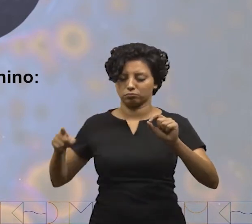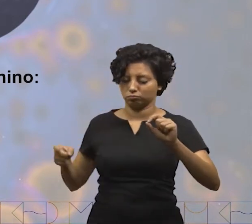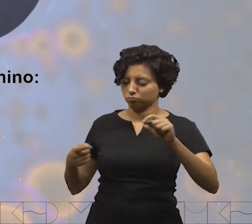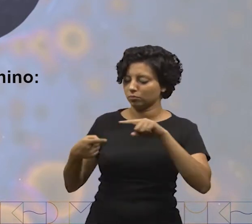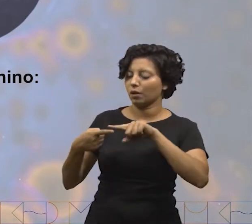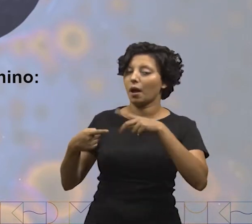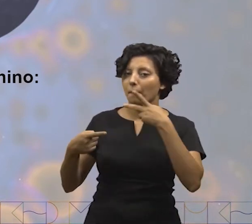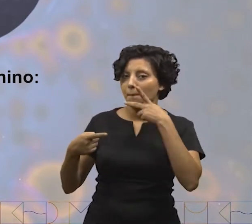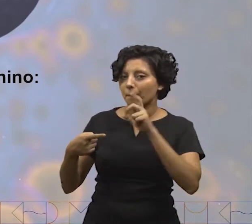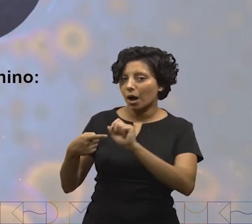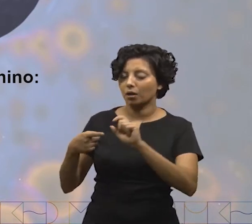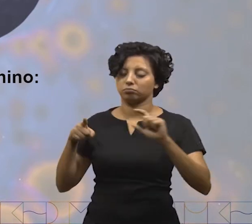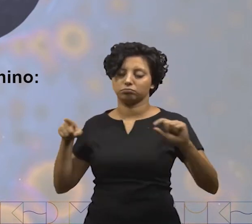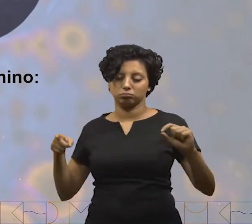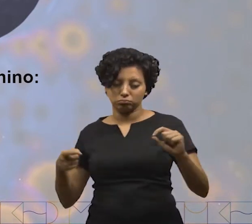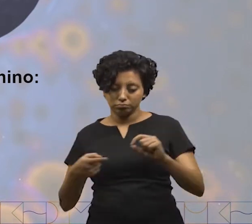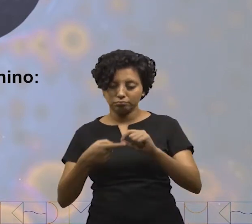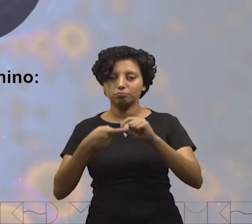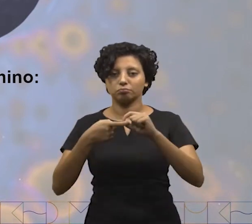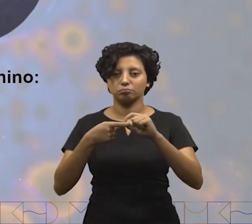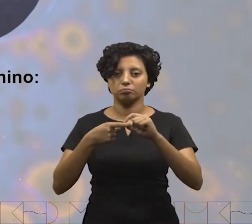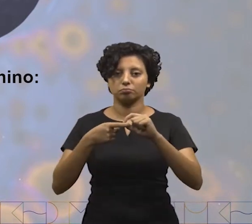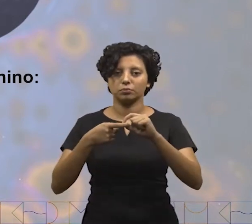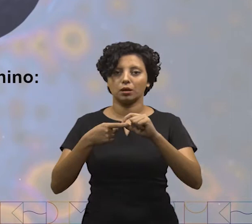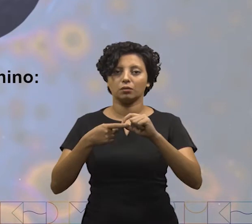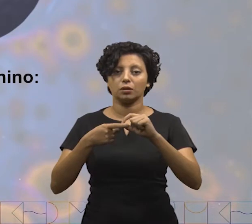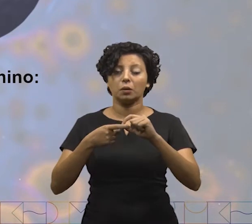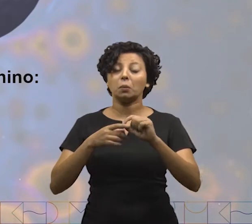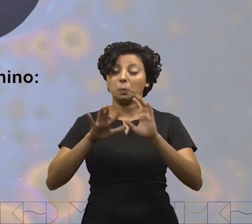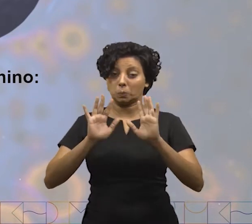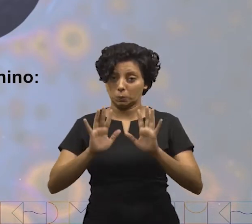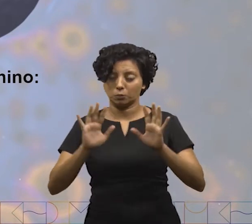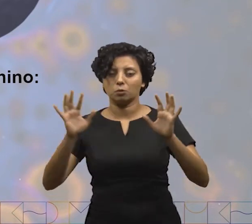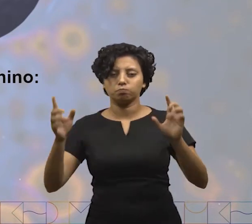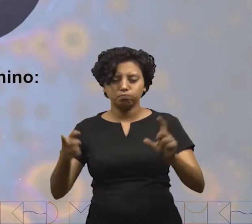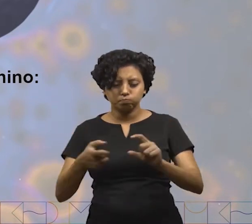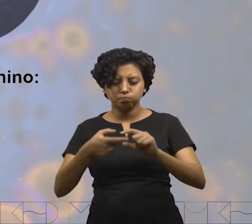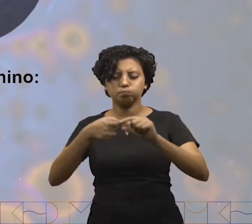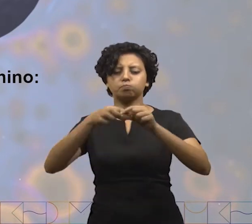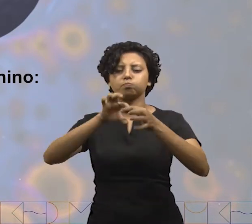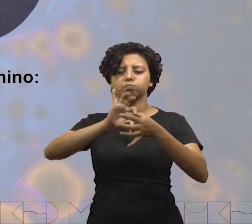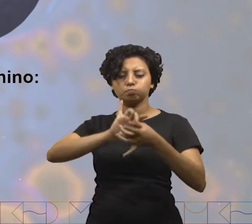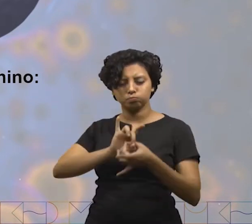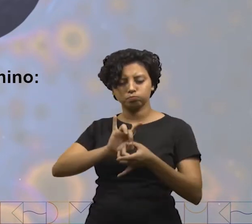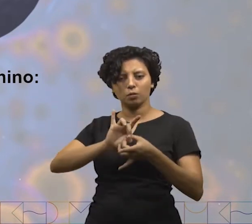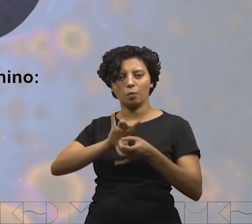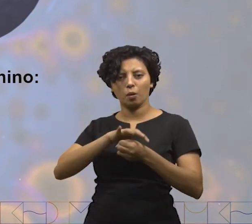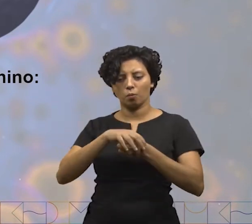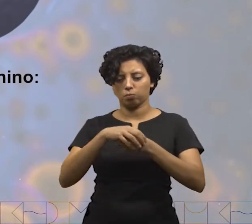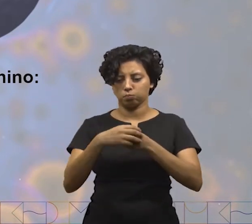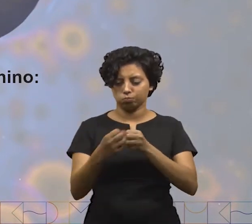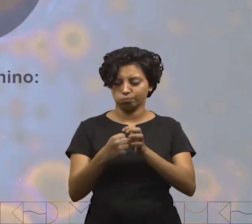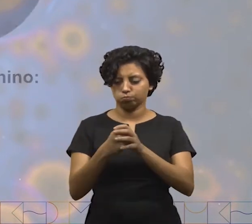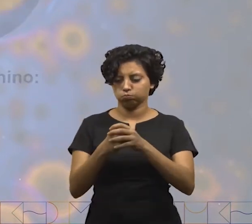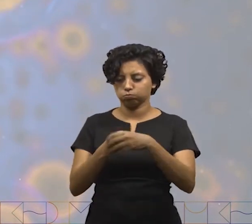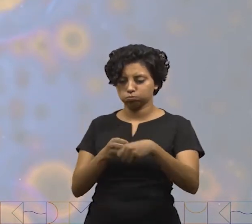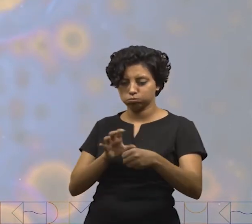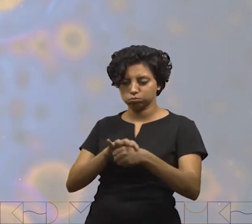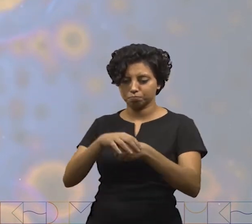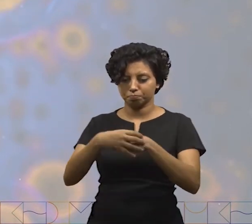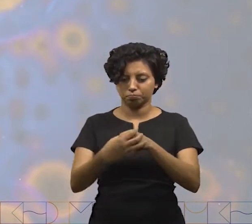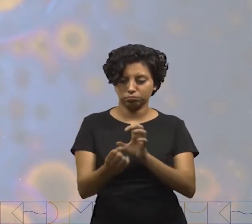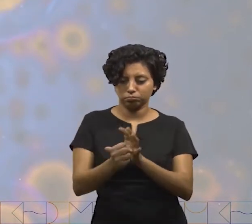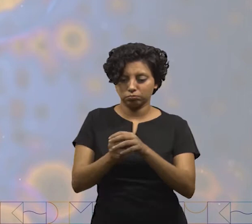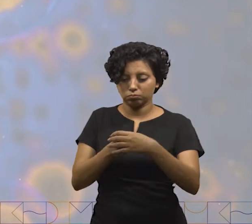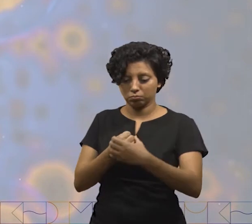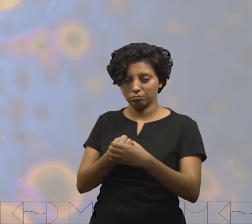é o espermatozoide, que vem do pai. Esses gametas se unem e formam uma